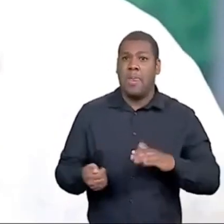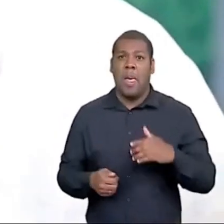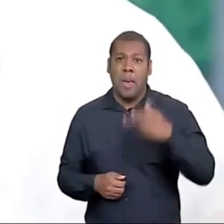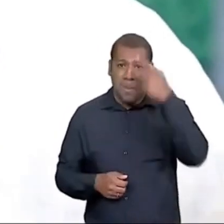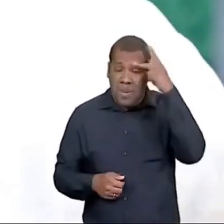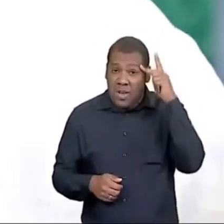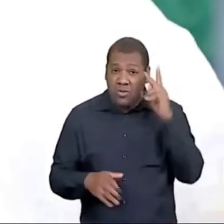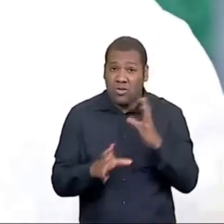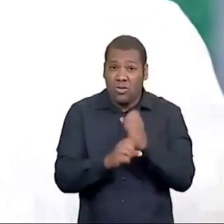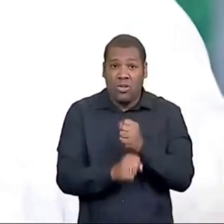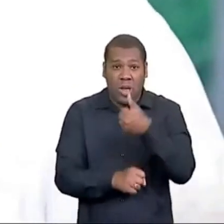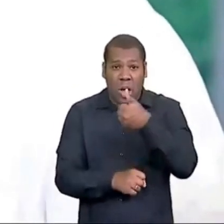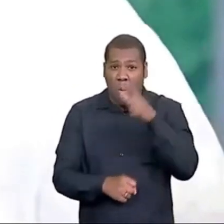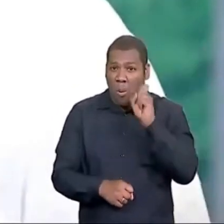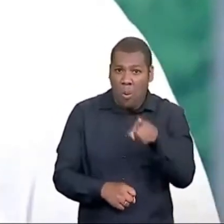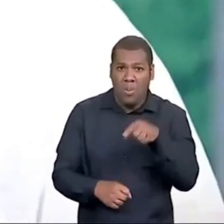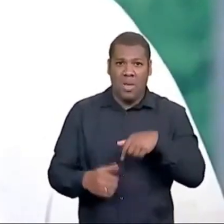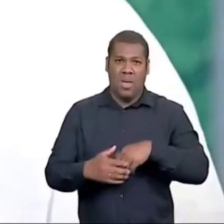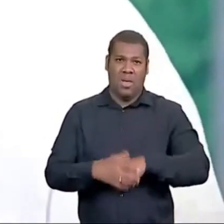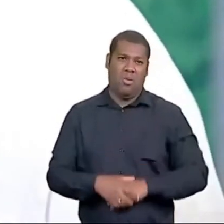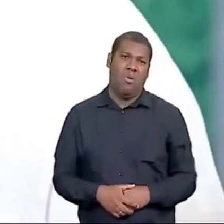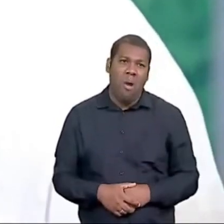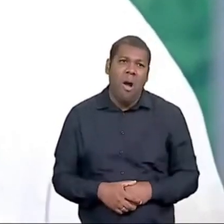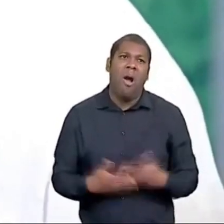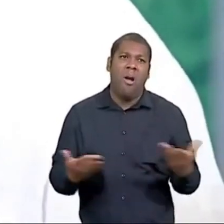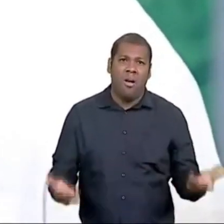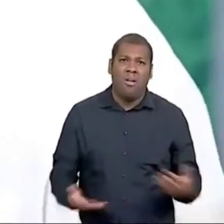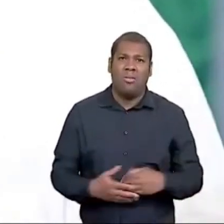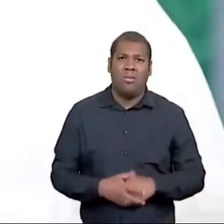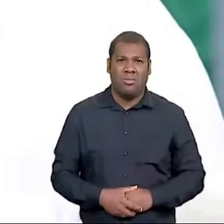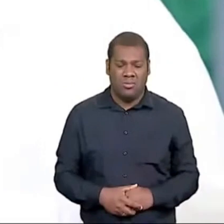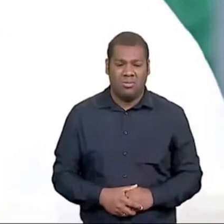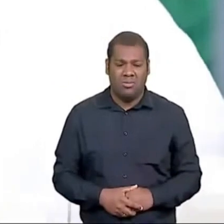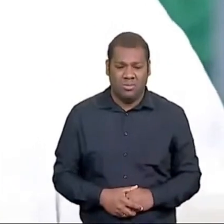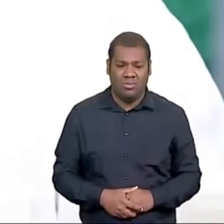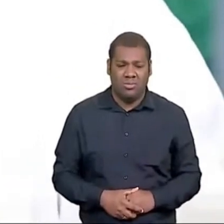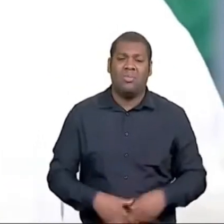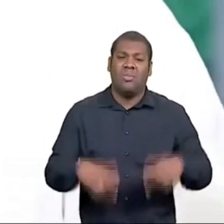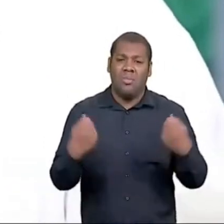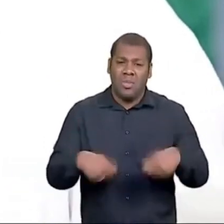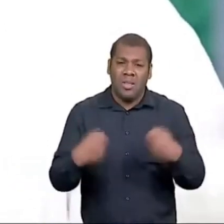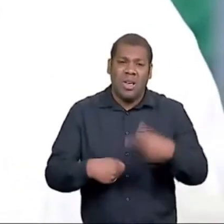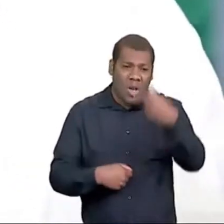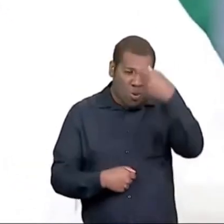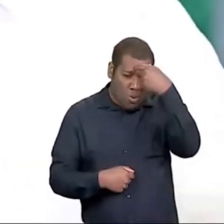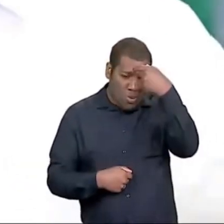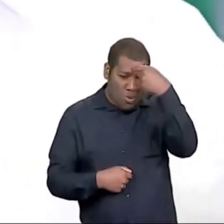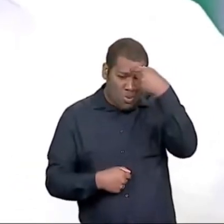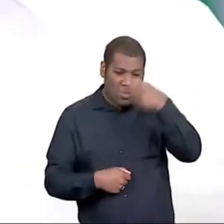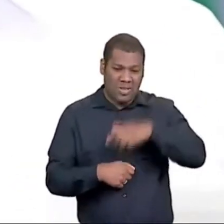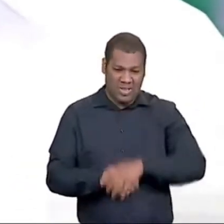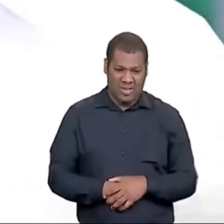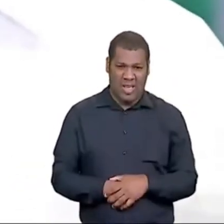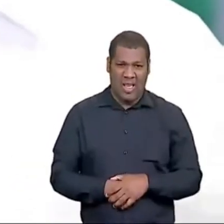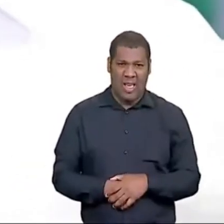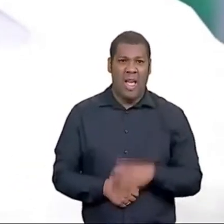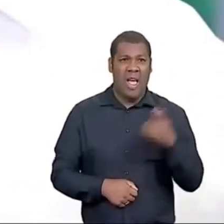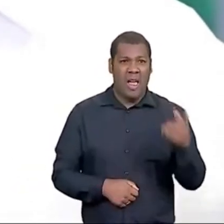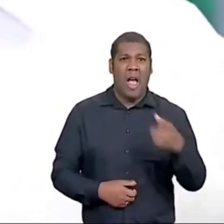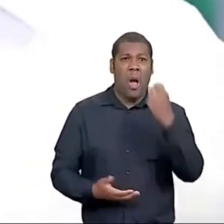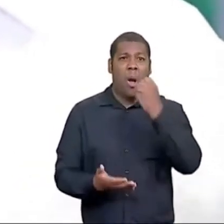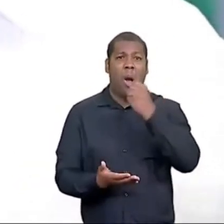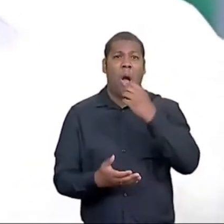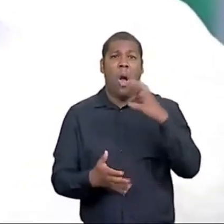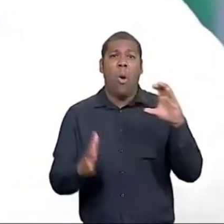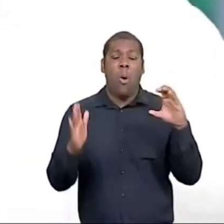de acompanhamento do projeto. Então, nós precisamos ter consciência que não é gasto, é fazer investimento, fazer concurso e colocar